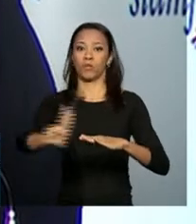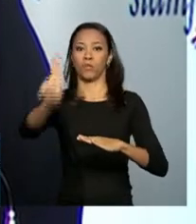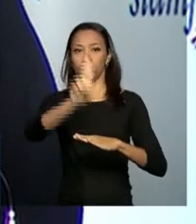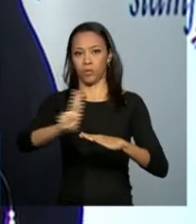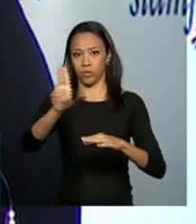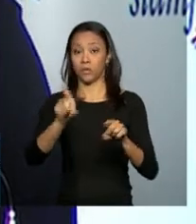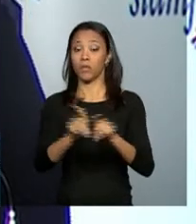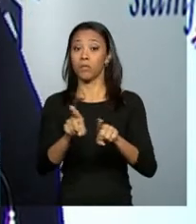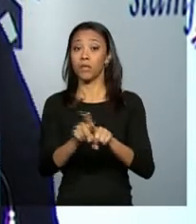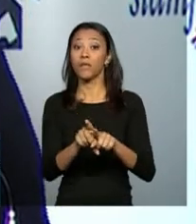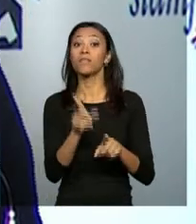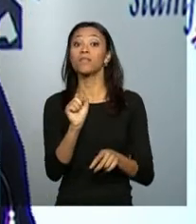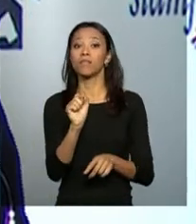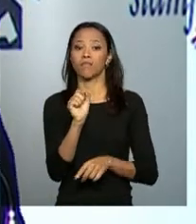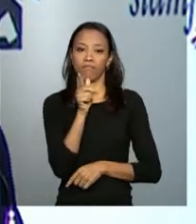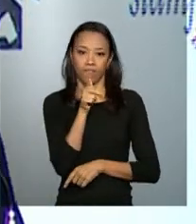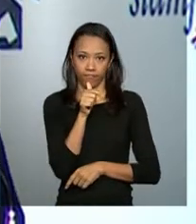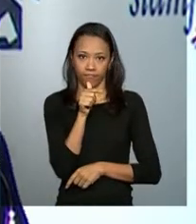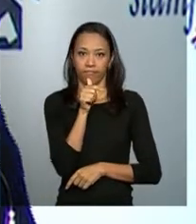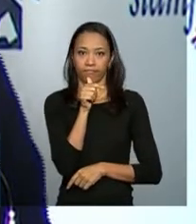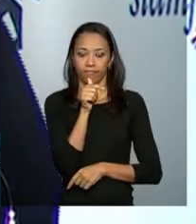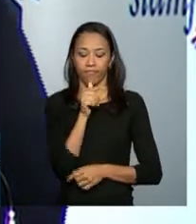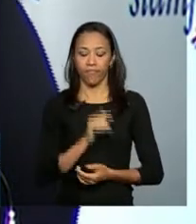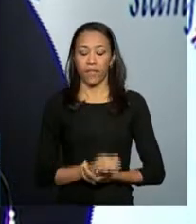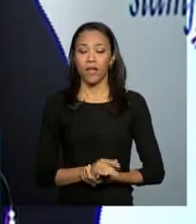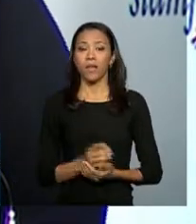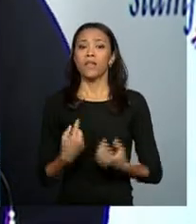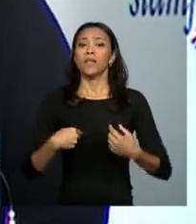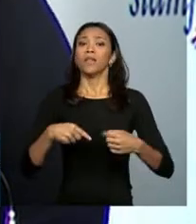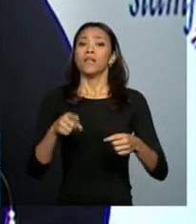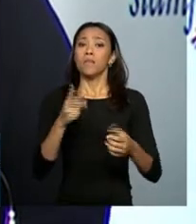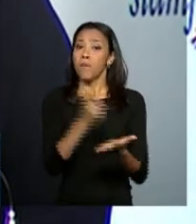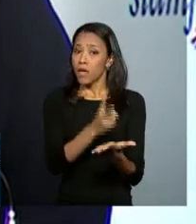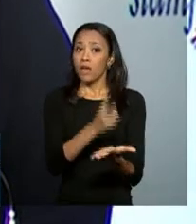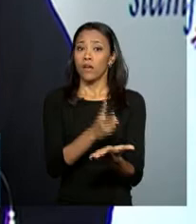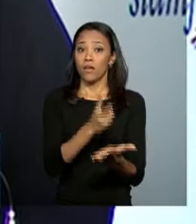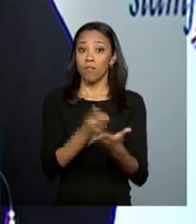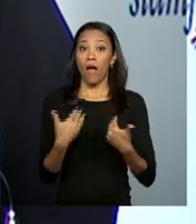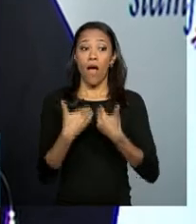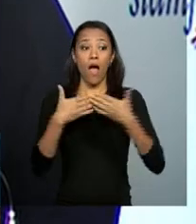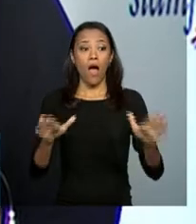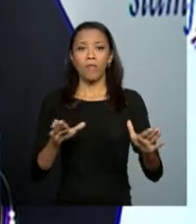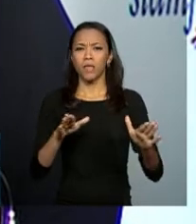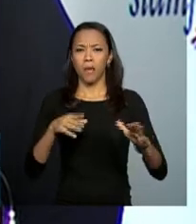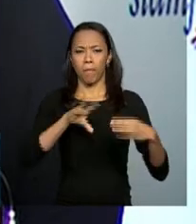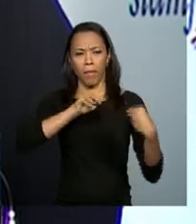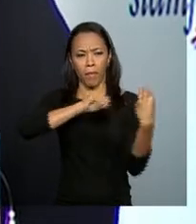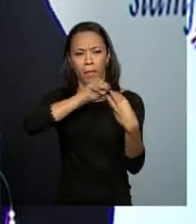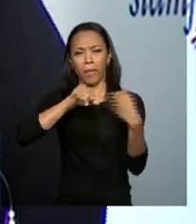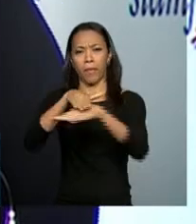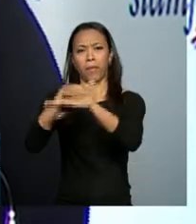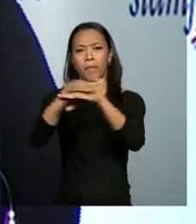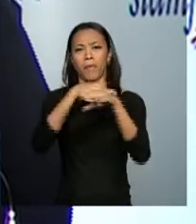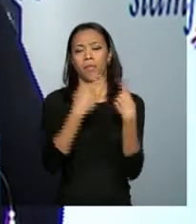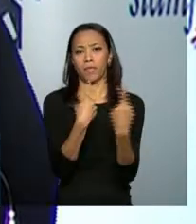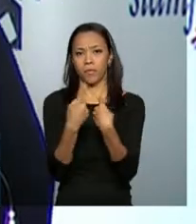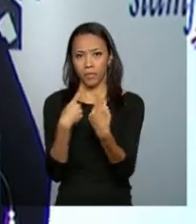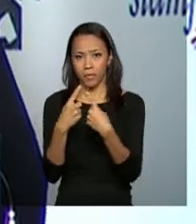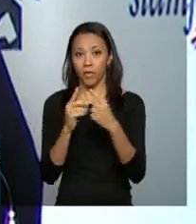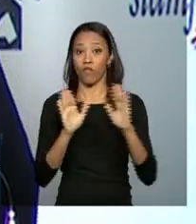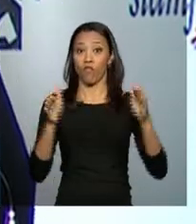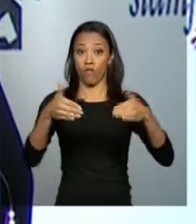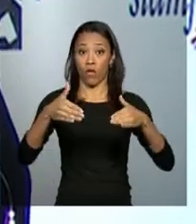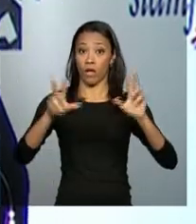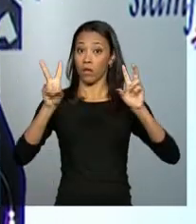água. E, ao mesmo tempo, também abre debates sobre o segmento. Os